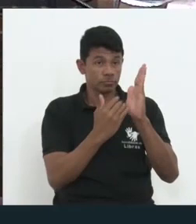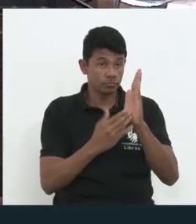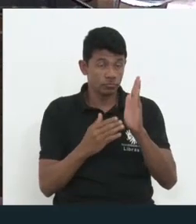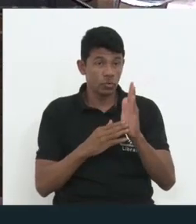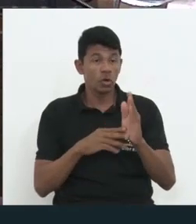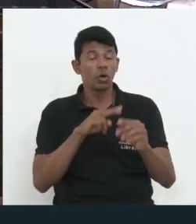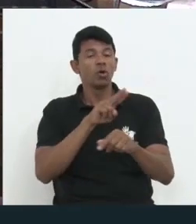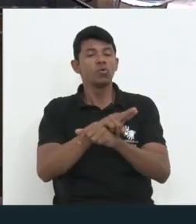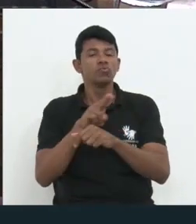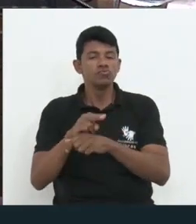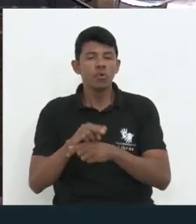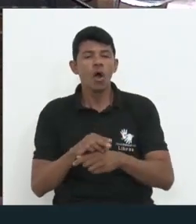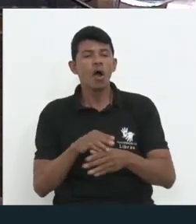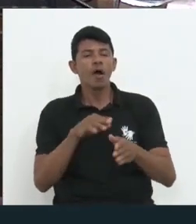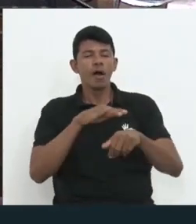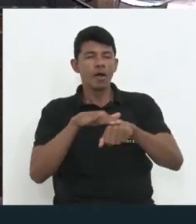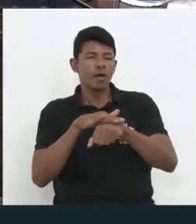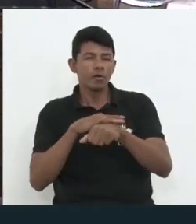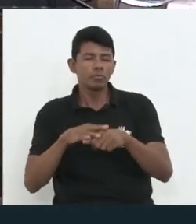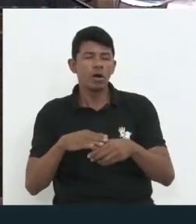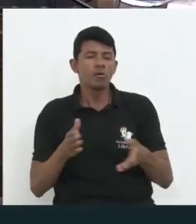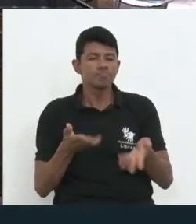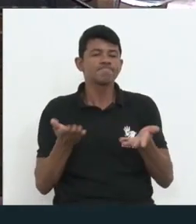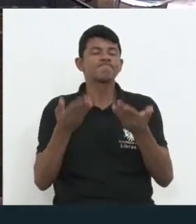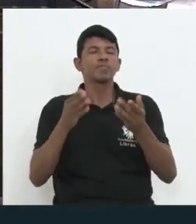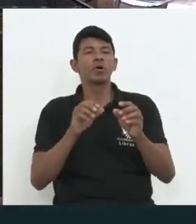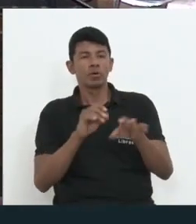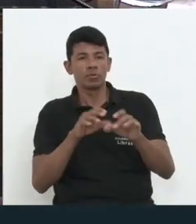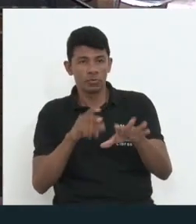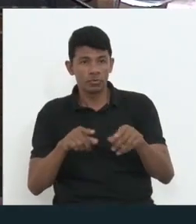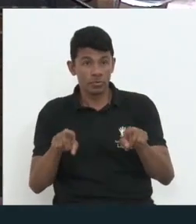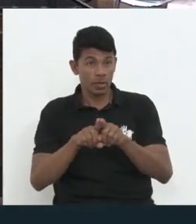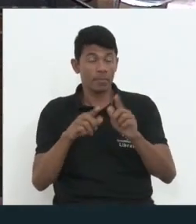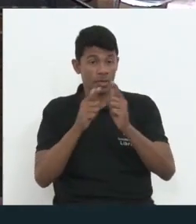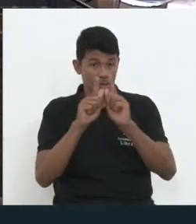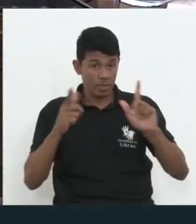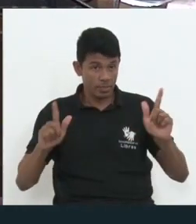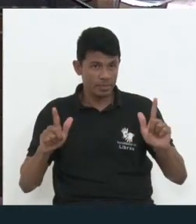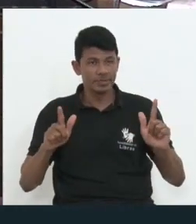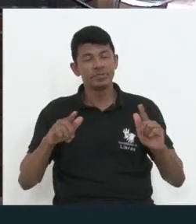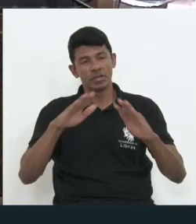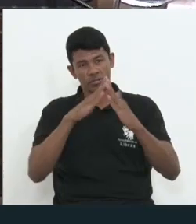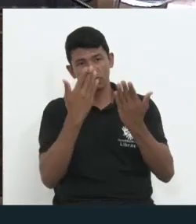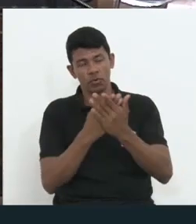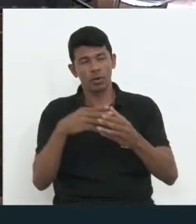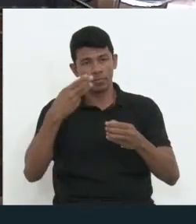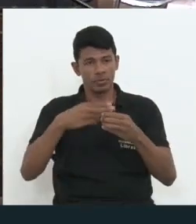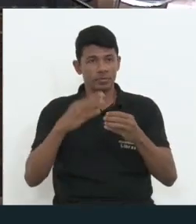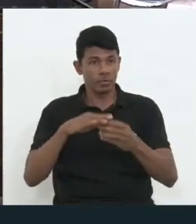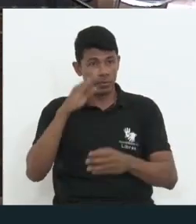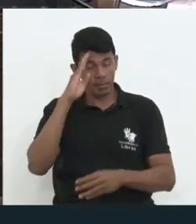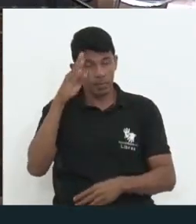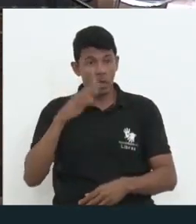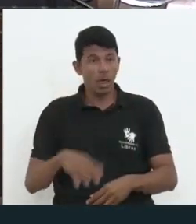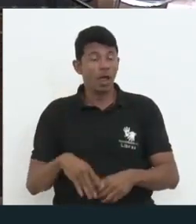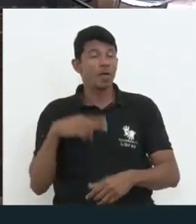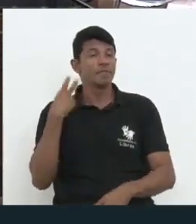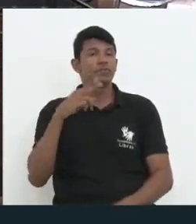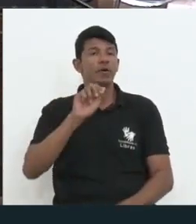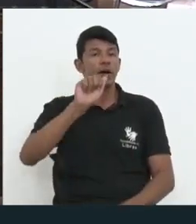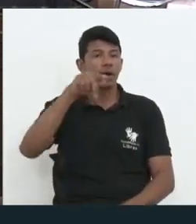Guarulhos, visando a promoção da educação e valorização do verde nas escolas da rede pública municipal. Autor, vereador André Alves.